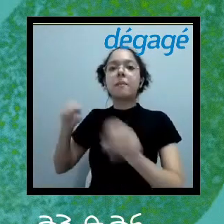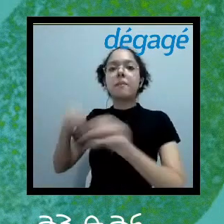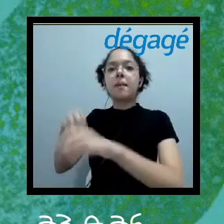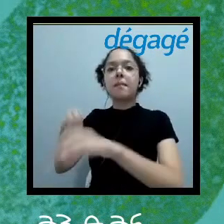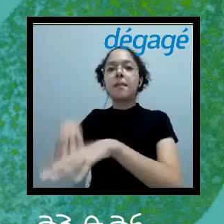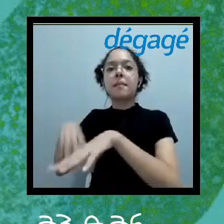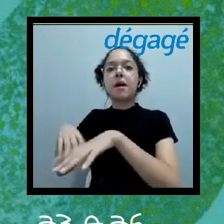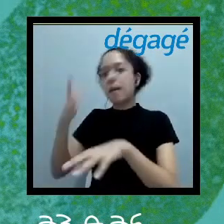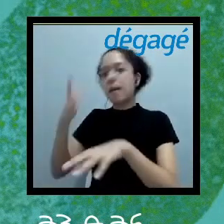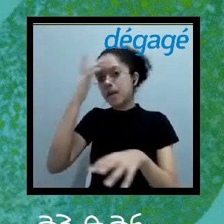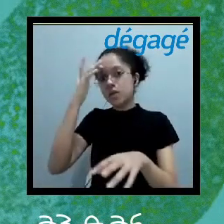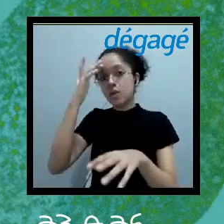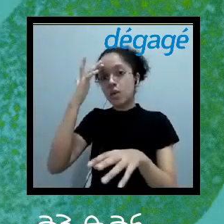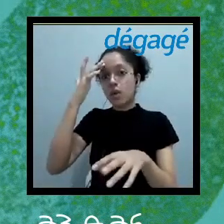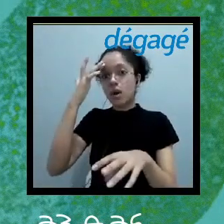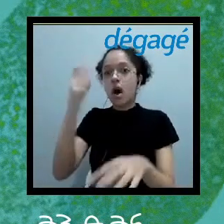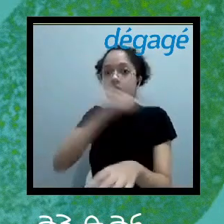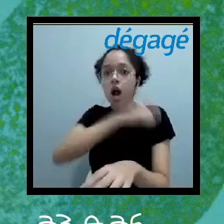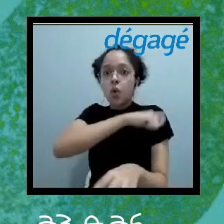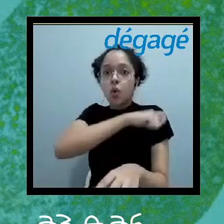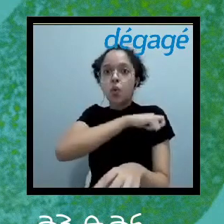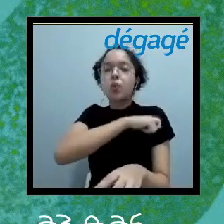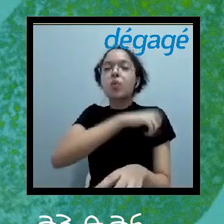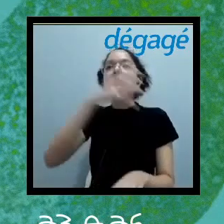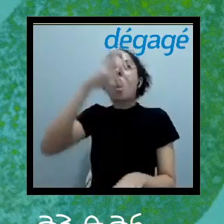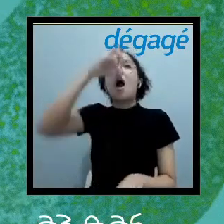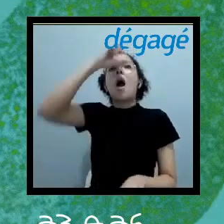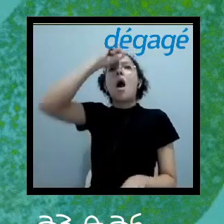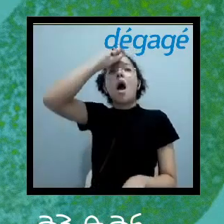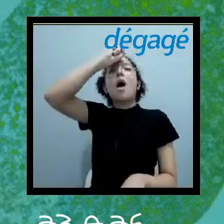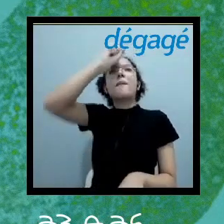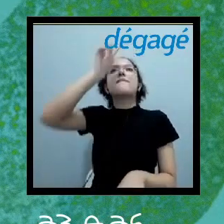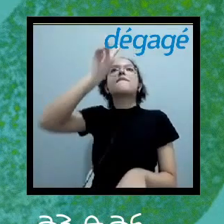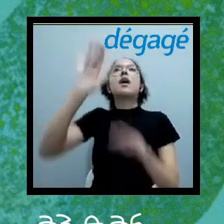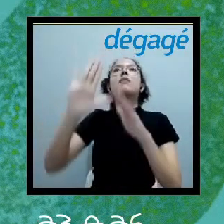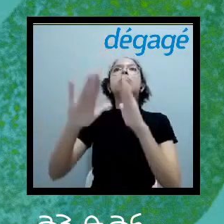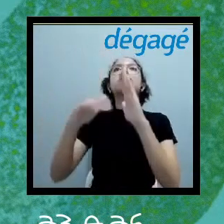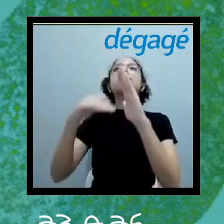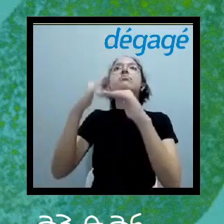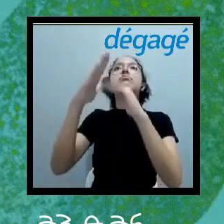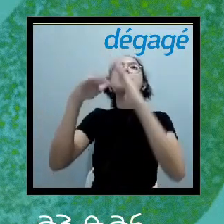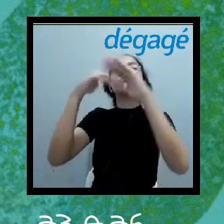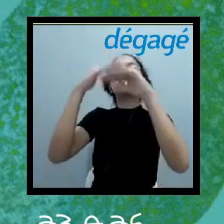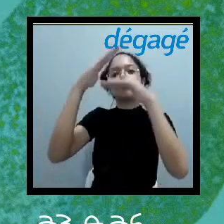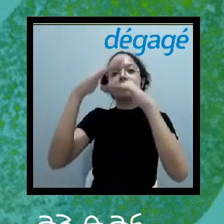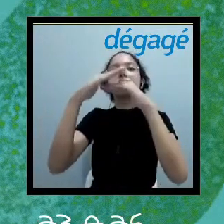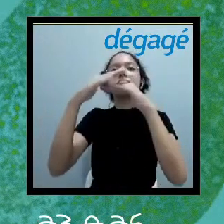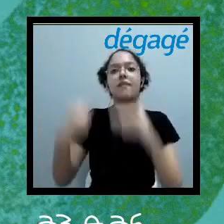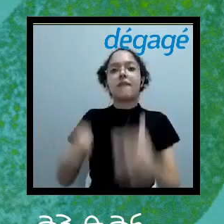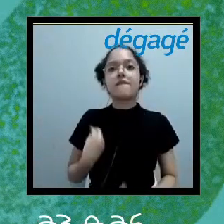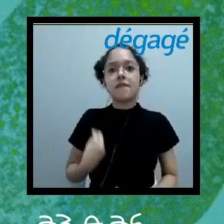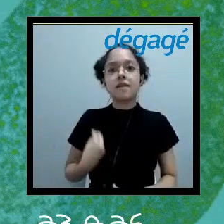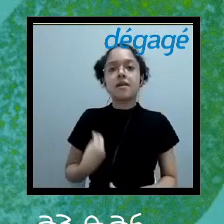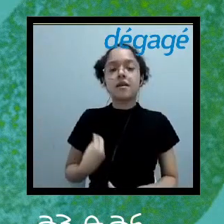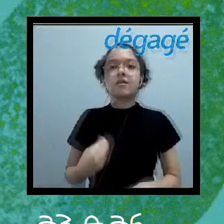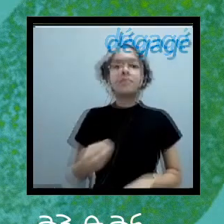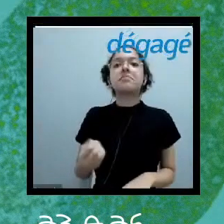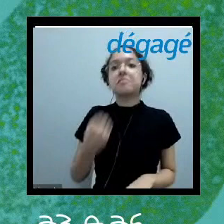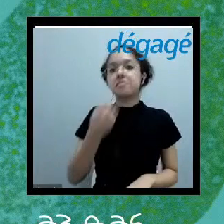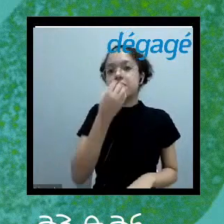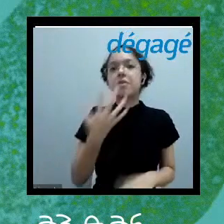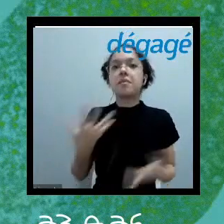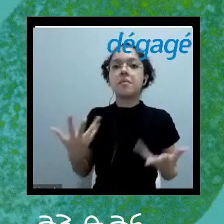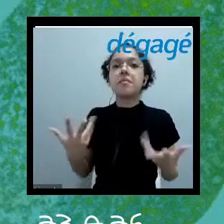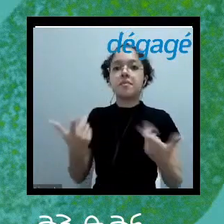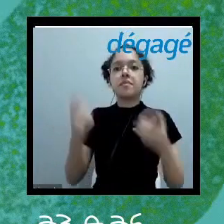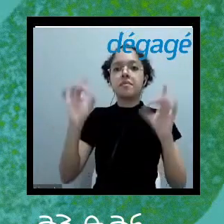estar ali para amparar também, mas o objetivo é que flua, sabe? Isso é muito especial, gostei muito